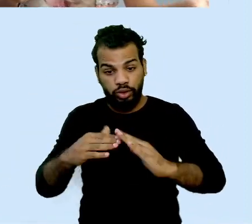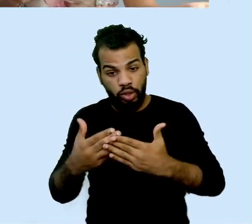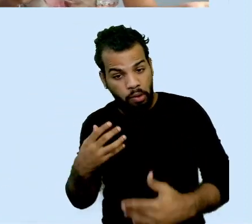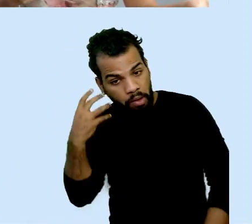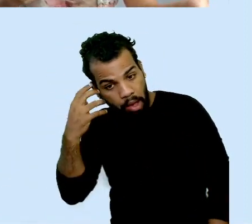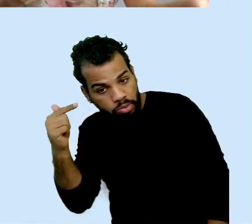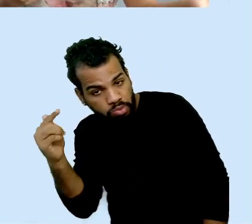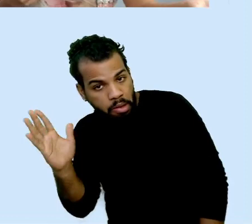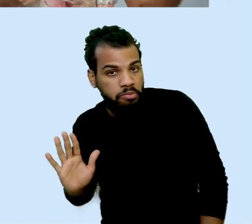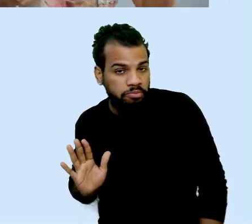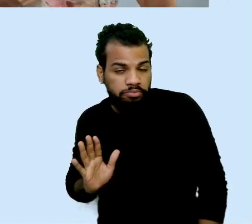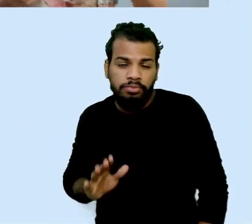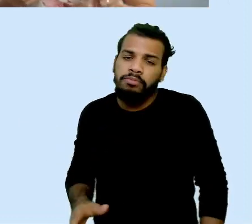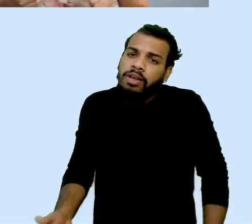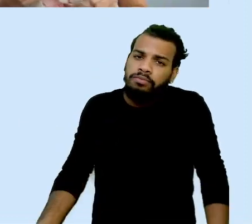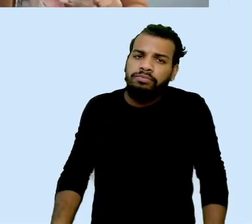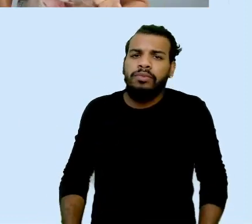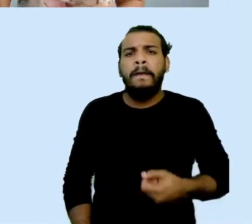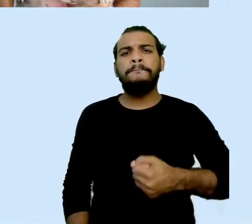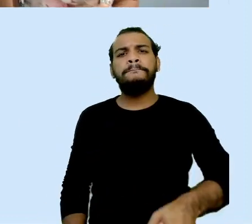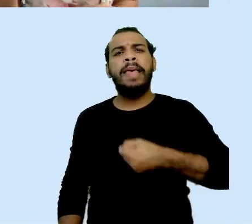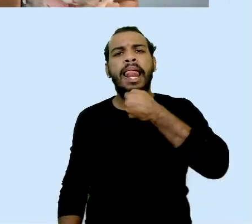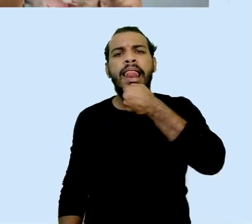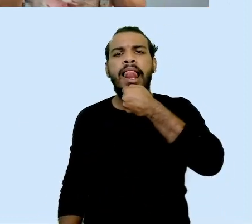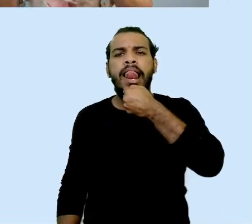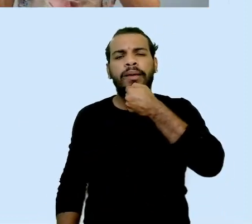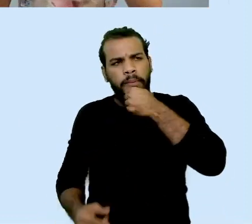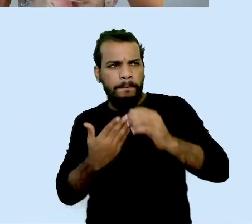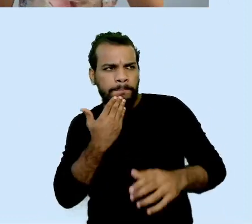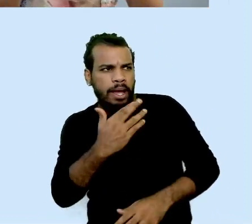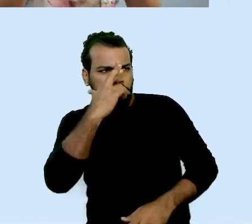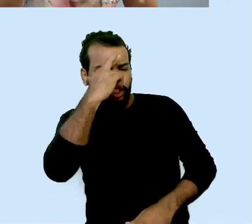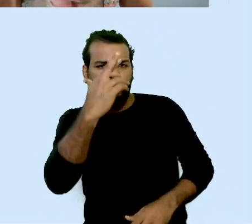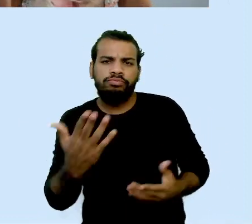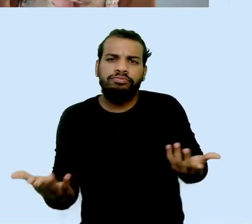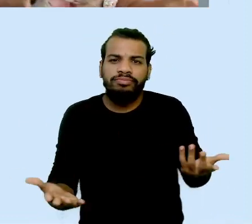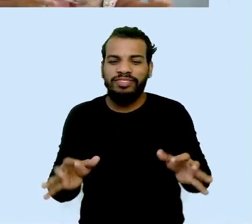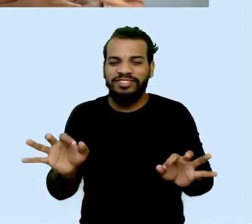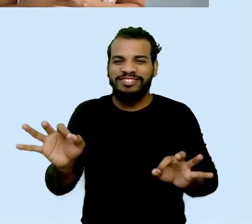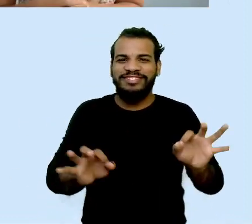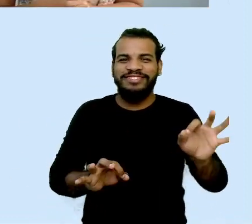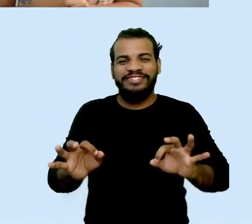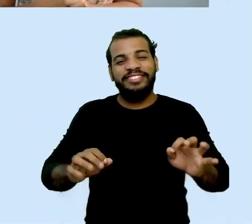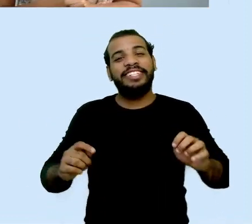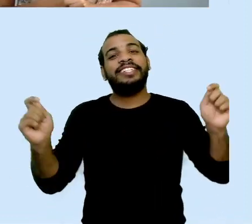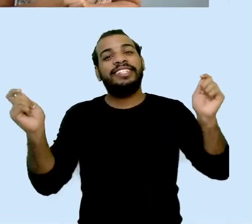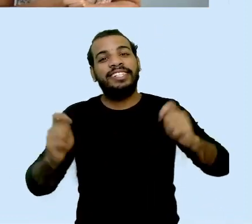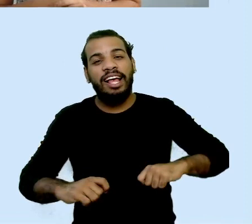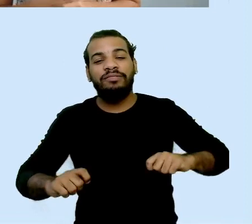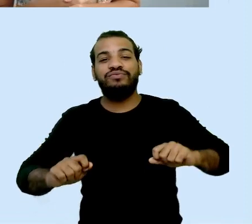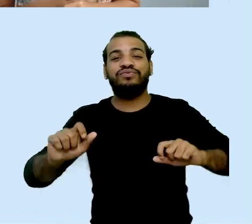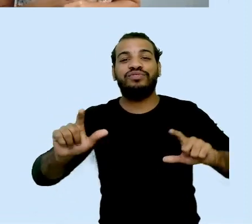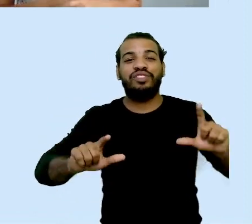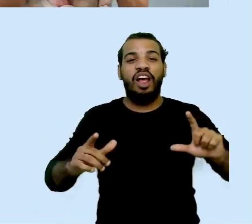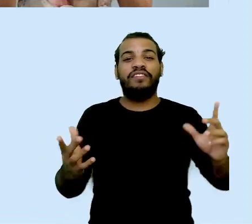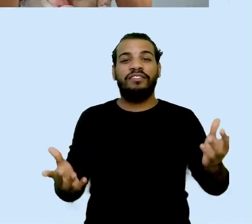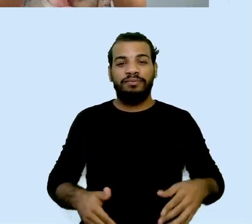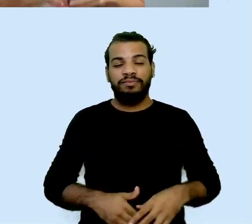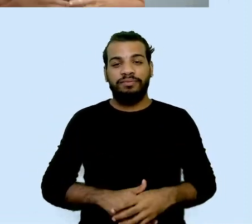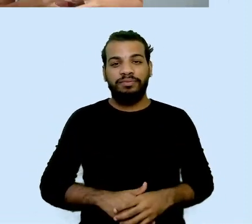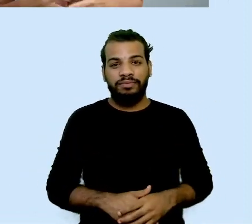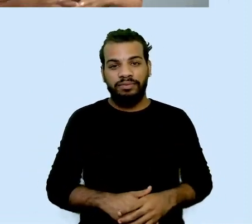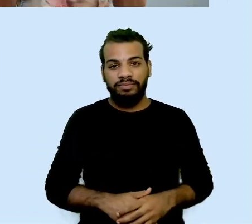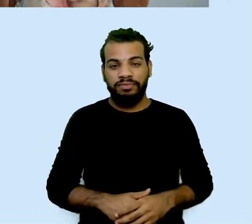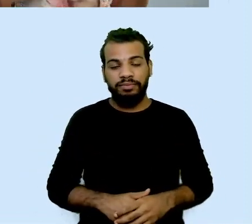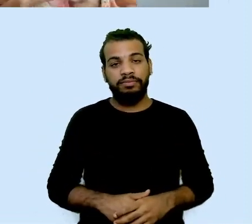não ter rádio na sua escola, mas pega o microfone, fala com o gestor e aí você organiza ali uma telenovela, uma radionovela. Eu tenho certeza